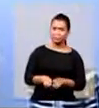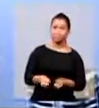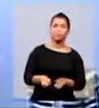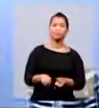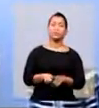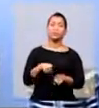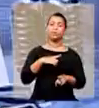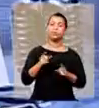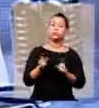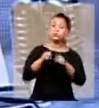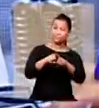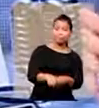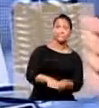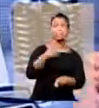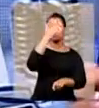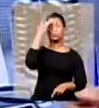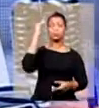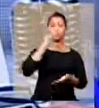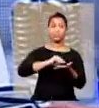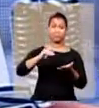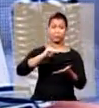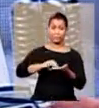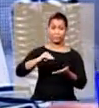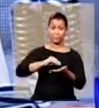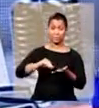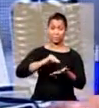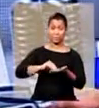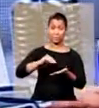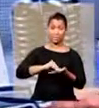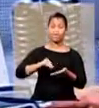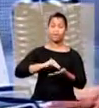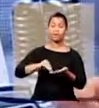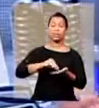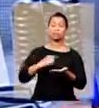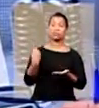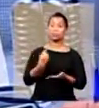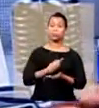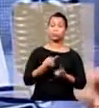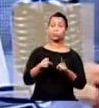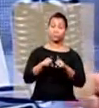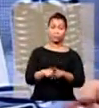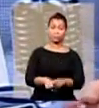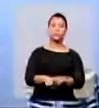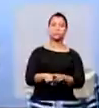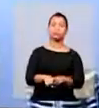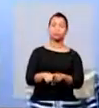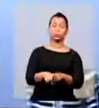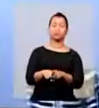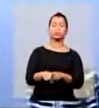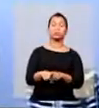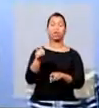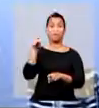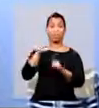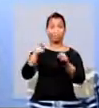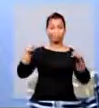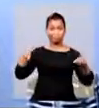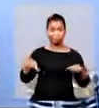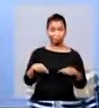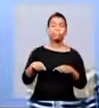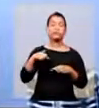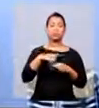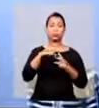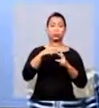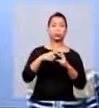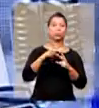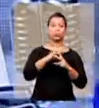esse convênio com a secretaria, que é onde nós temos 2 assistentes sociais, Temos a psicóloga, temos o CILC, né, que é